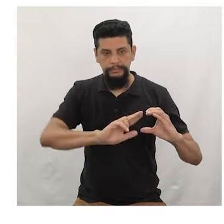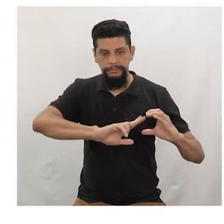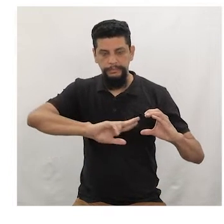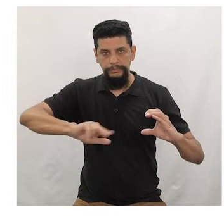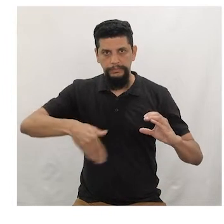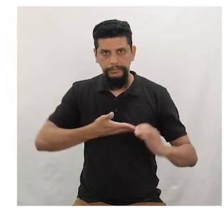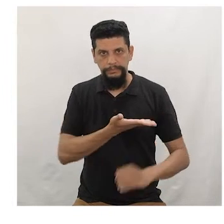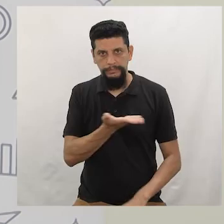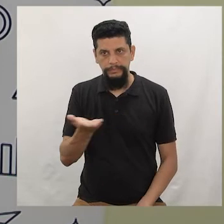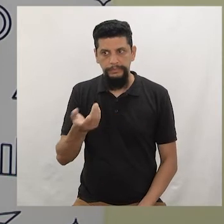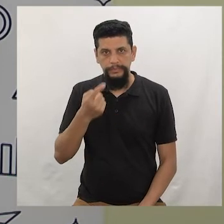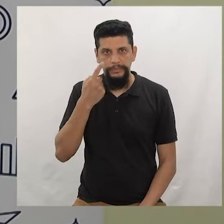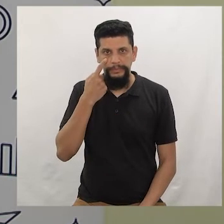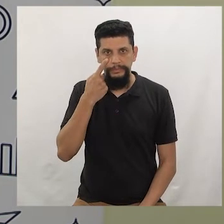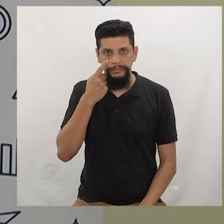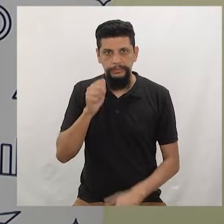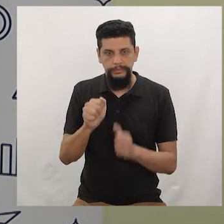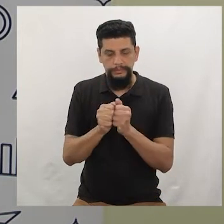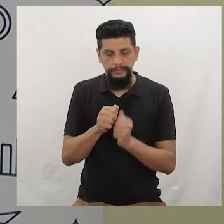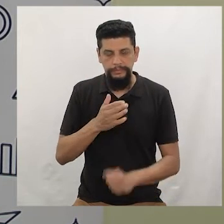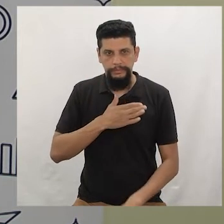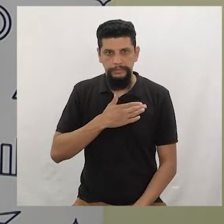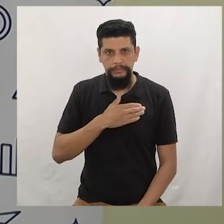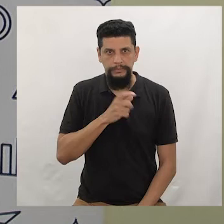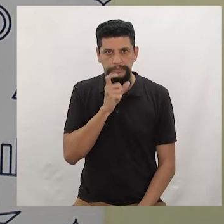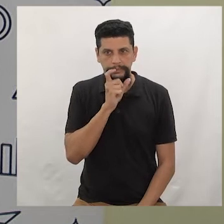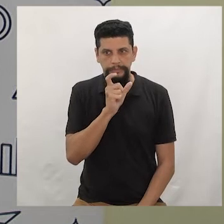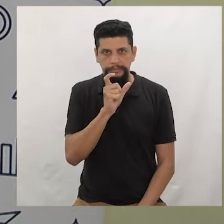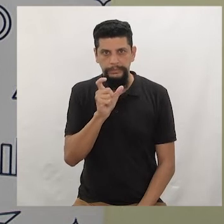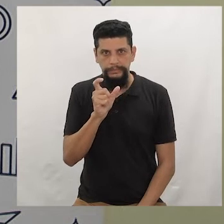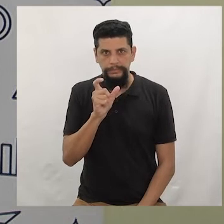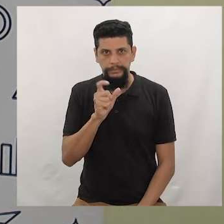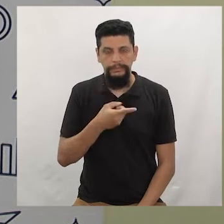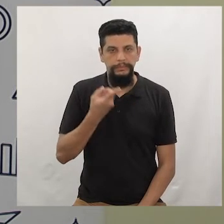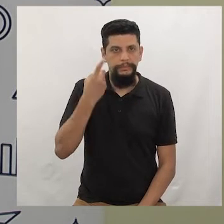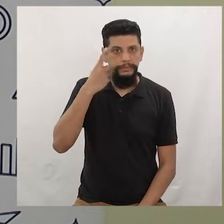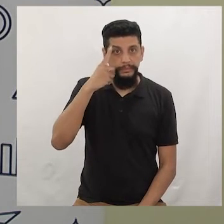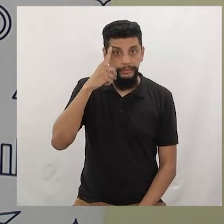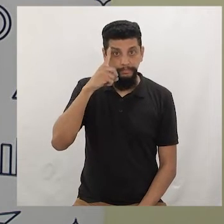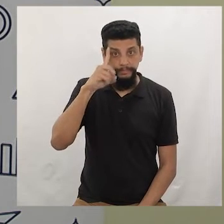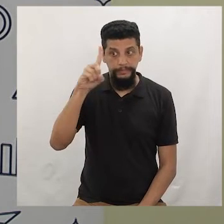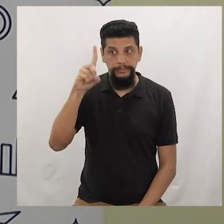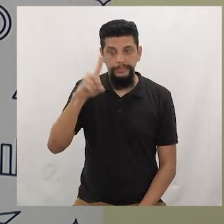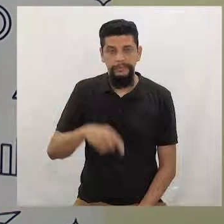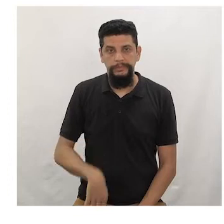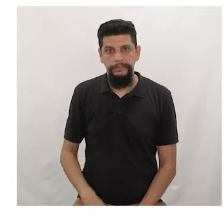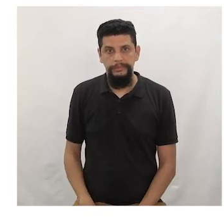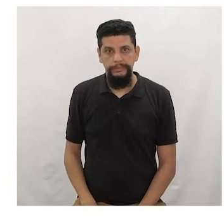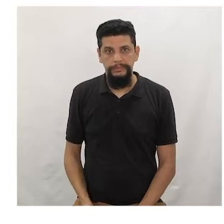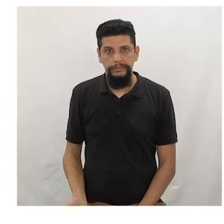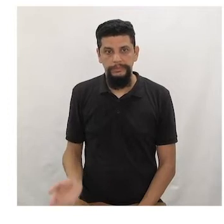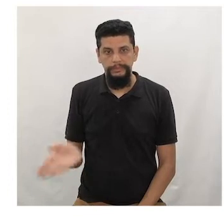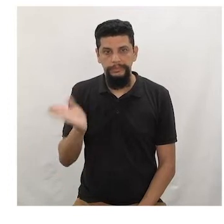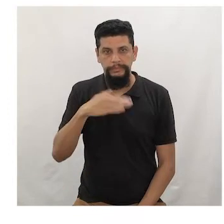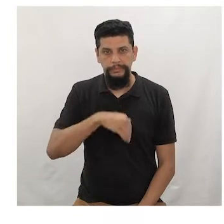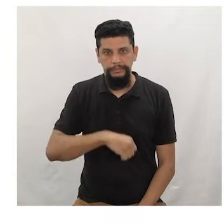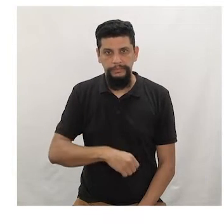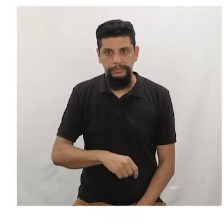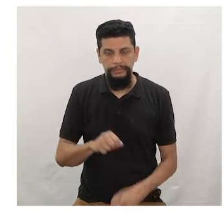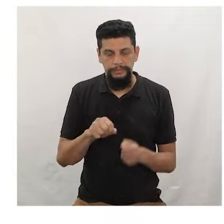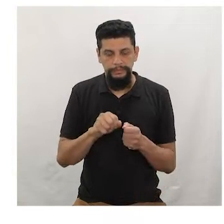alfabeto móvel de vocês e acompanhem comigo a formação da palavra dia. Vamos,